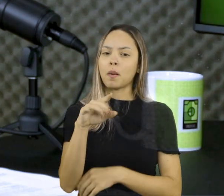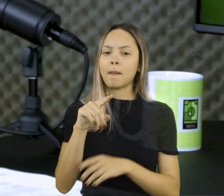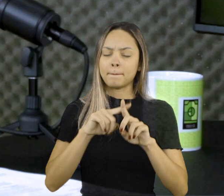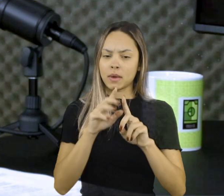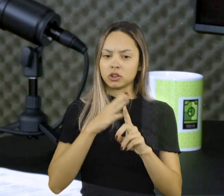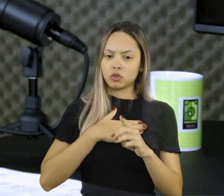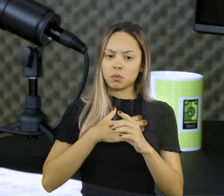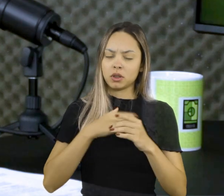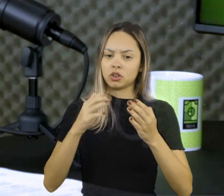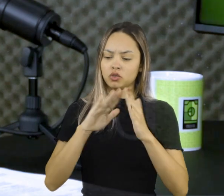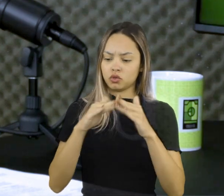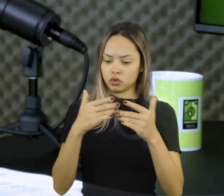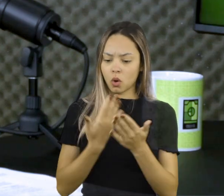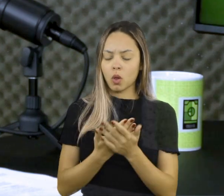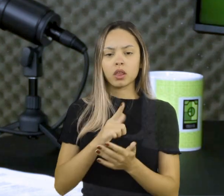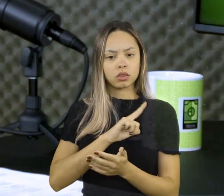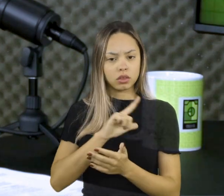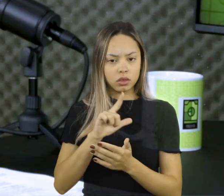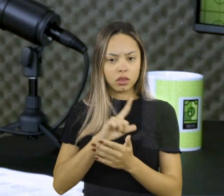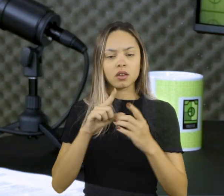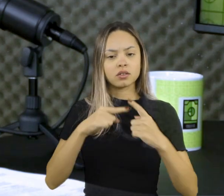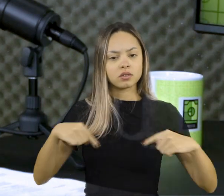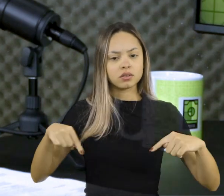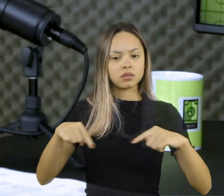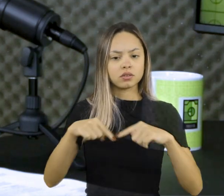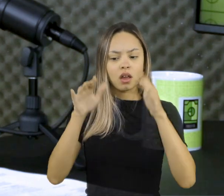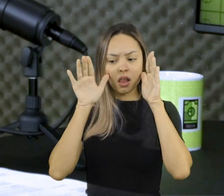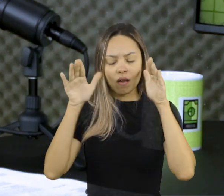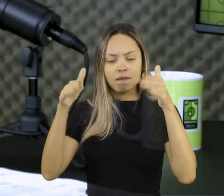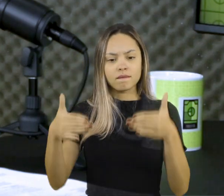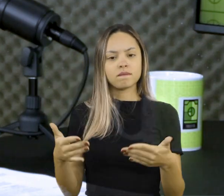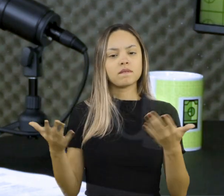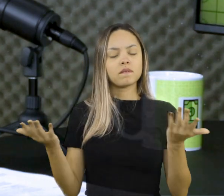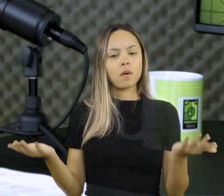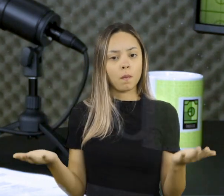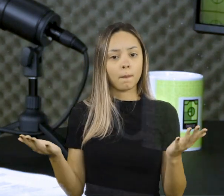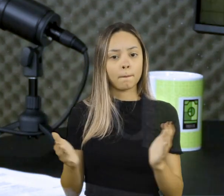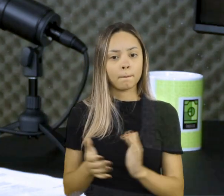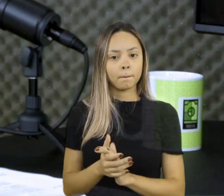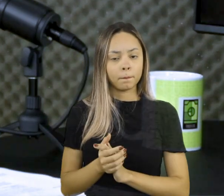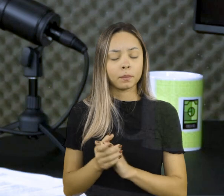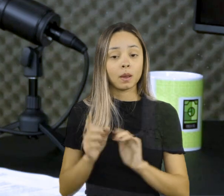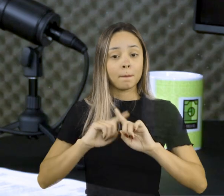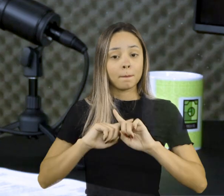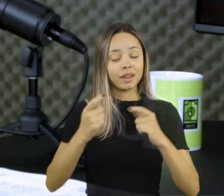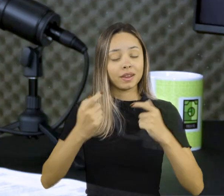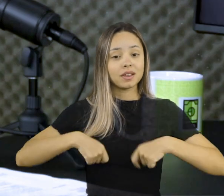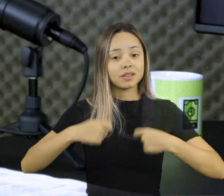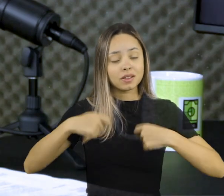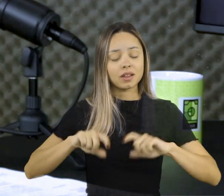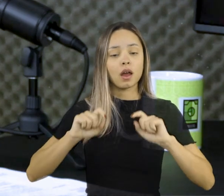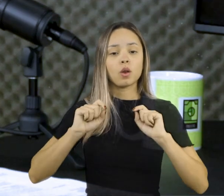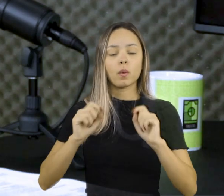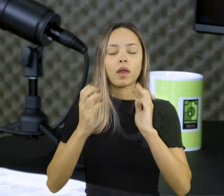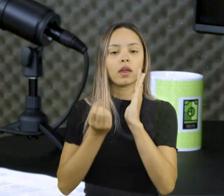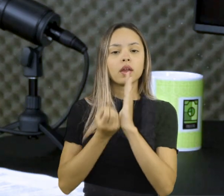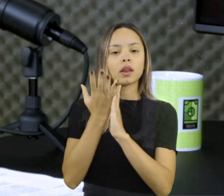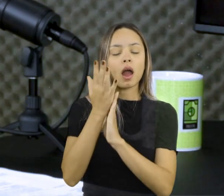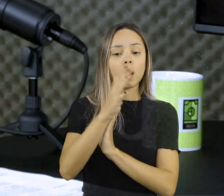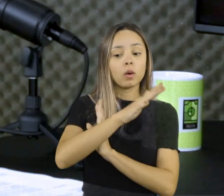nem sala de recurso. Às vezes não tem mesmo, não tem espaço. Mas é necessário criação de um